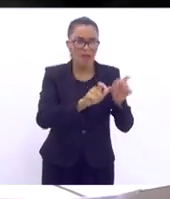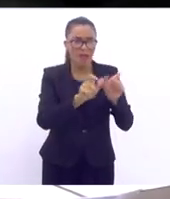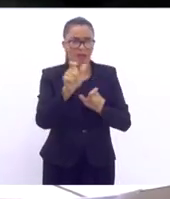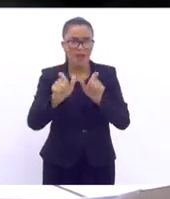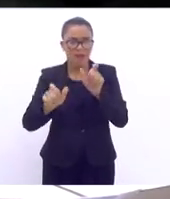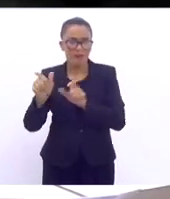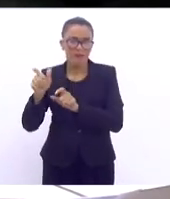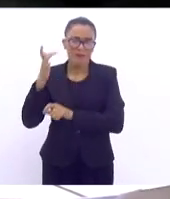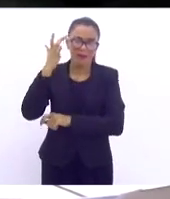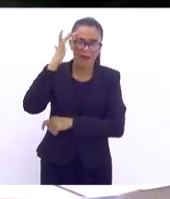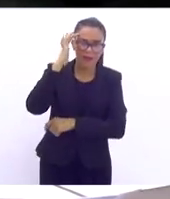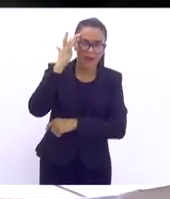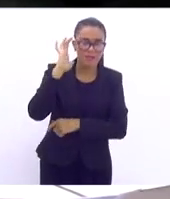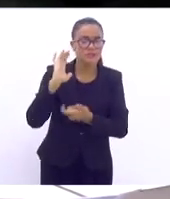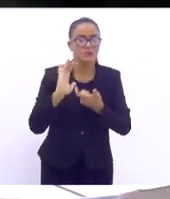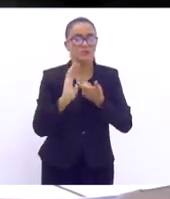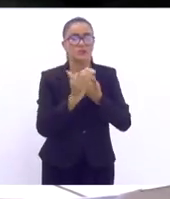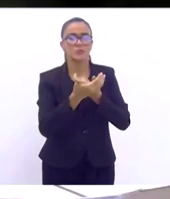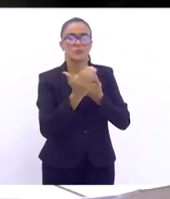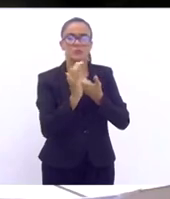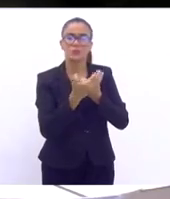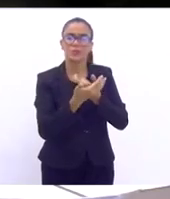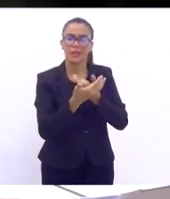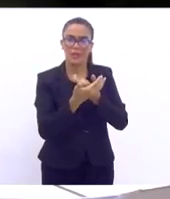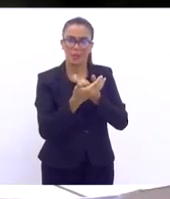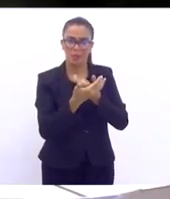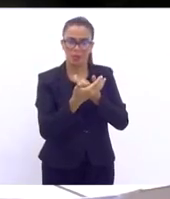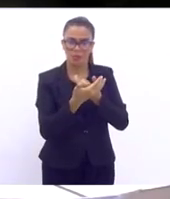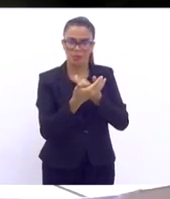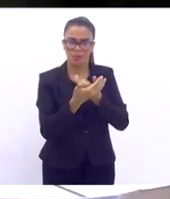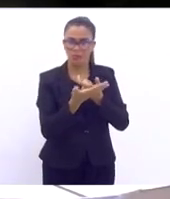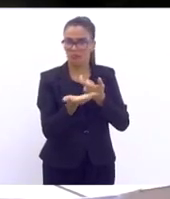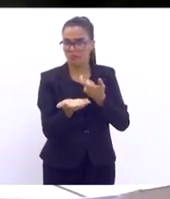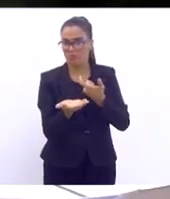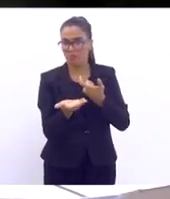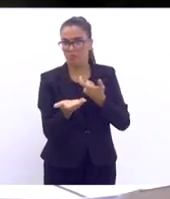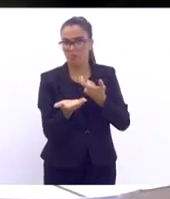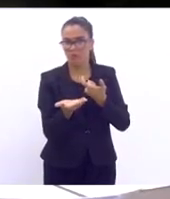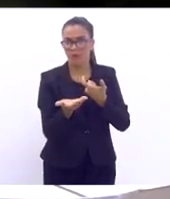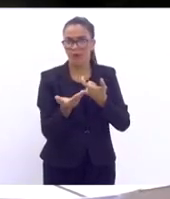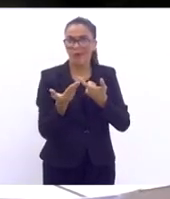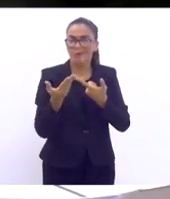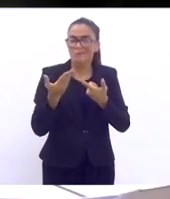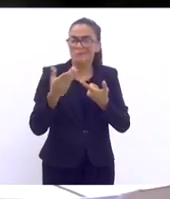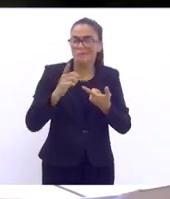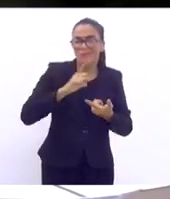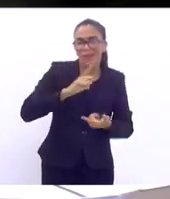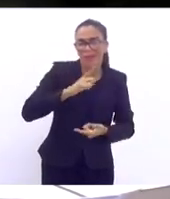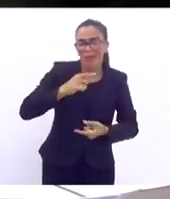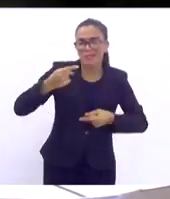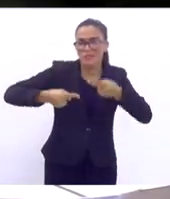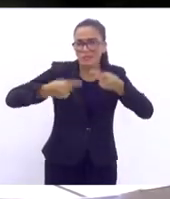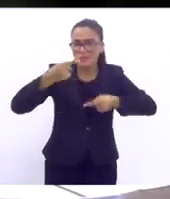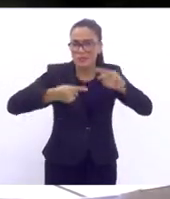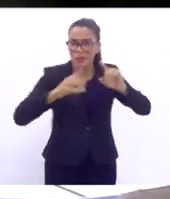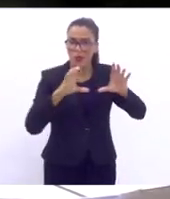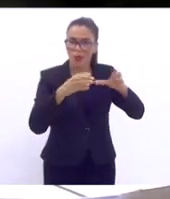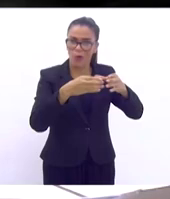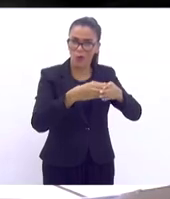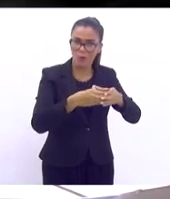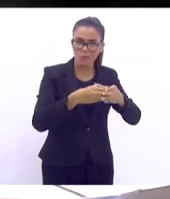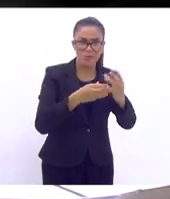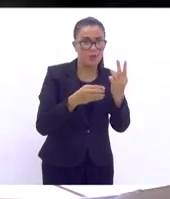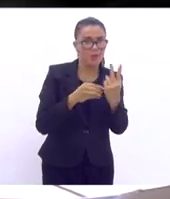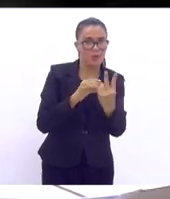uma terminologia colocaria em causa havia simultaneamente a comissão de Meio Ambiente